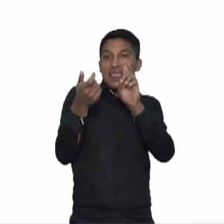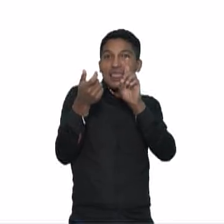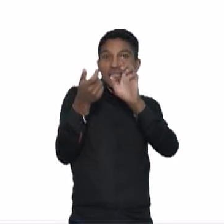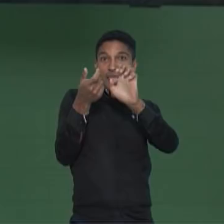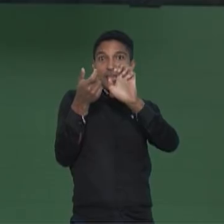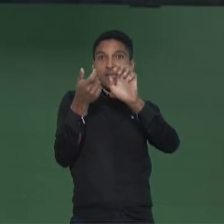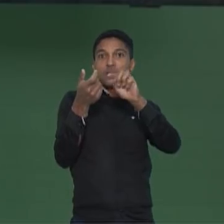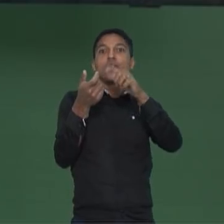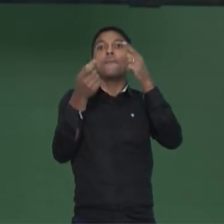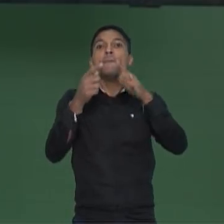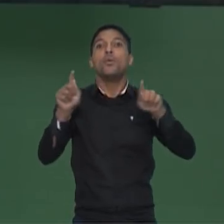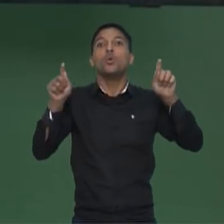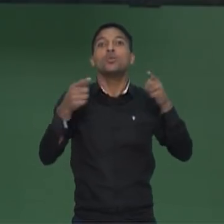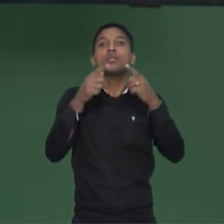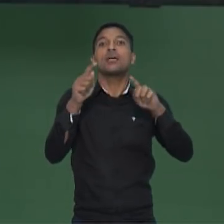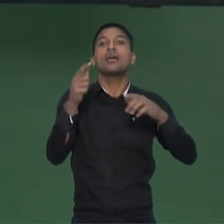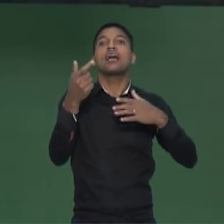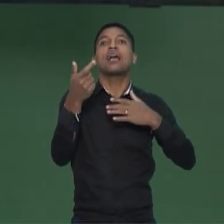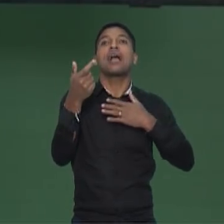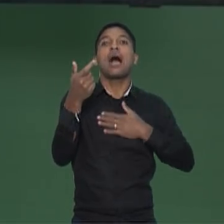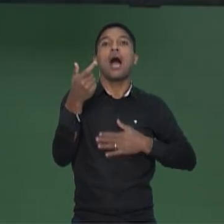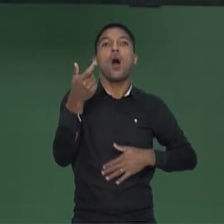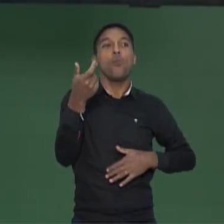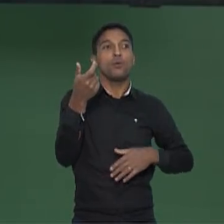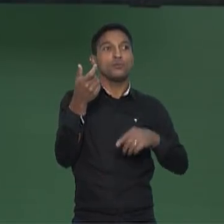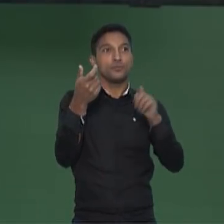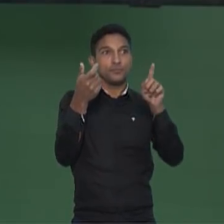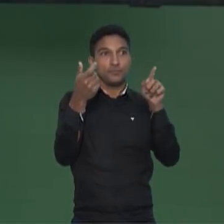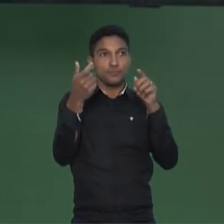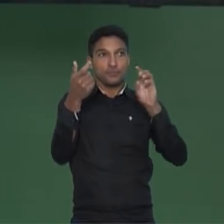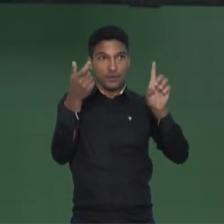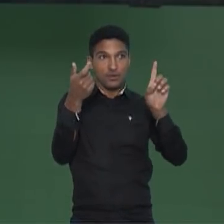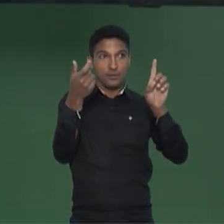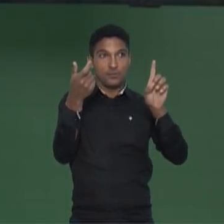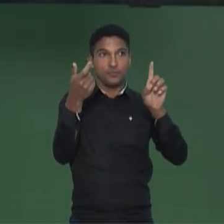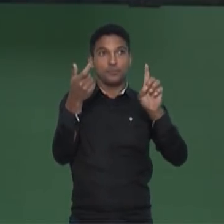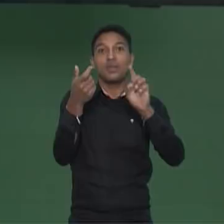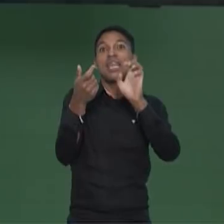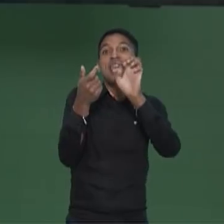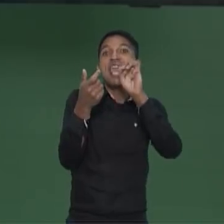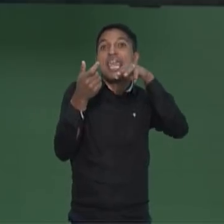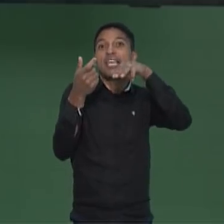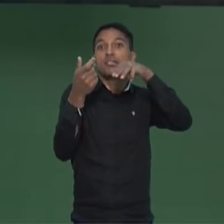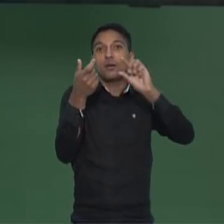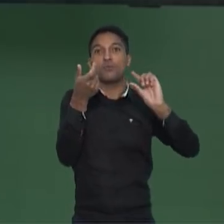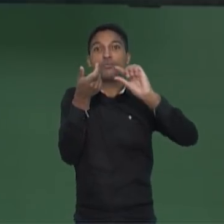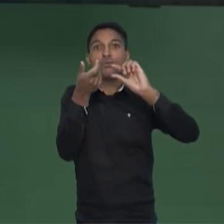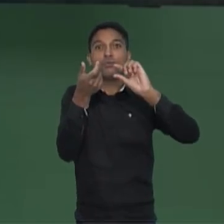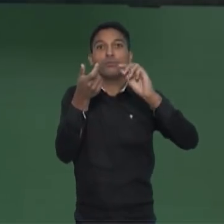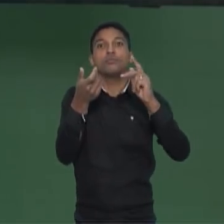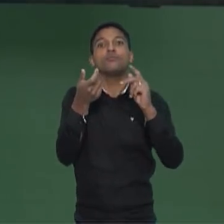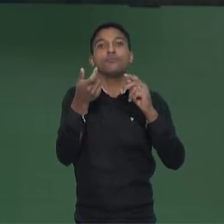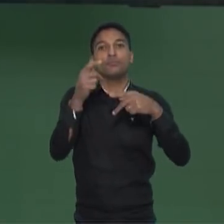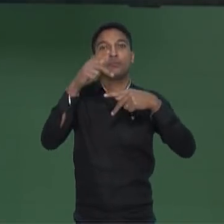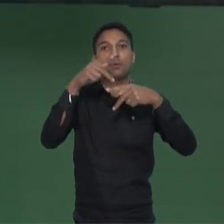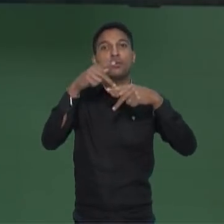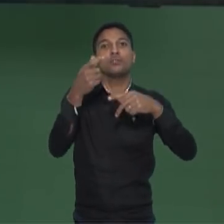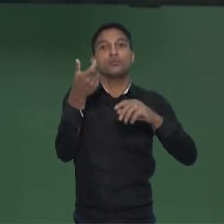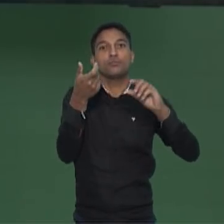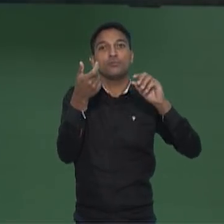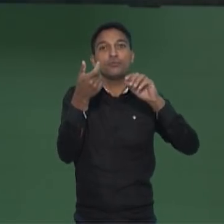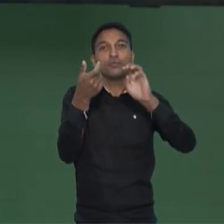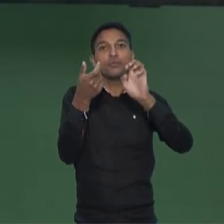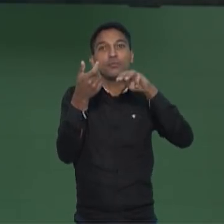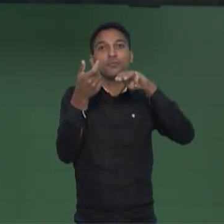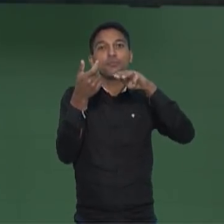Ok? Temos aqui a resolução do exercício e aproveite e veja detalhadamente comigo alguma situação, por